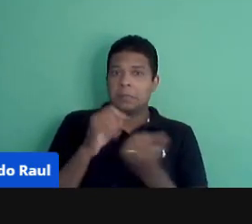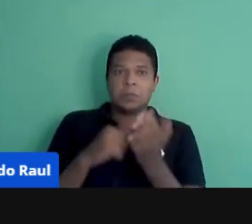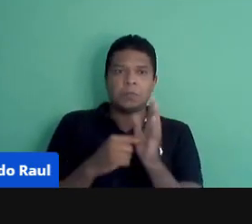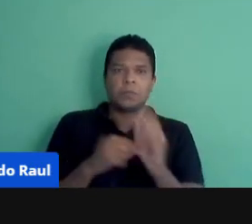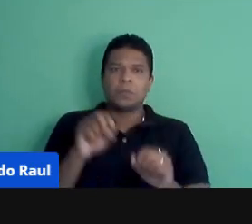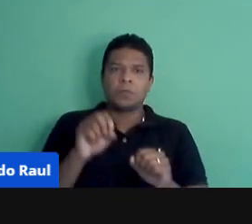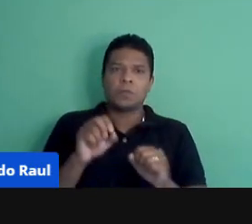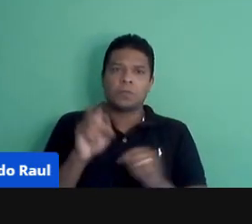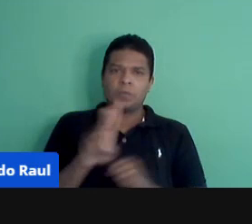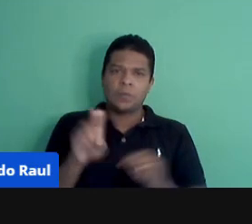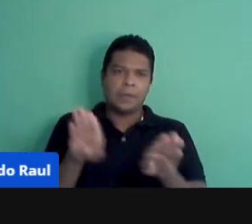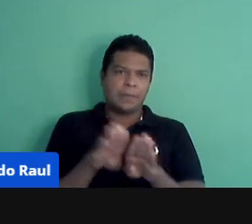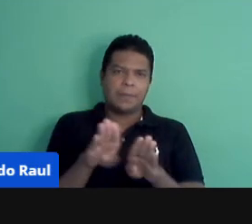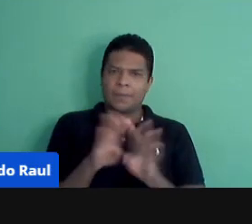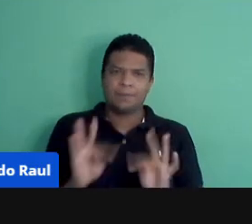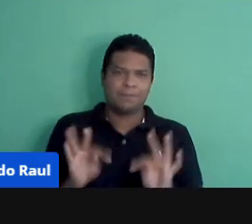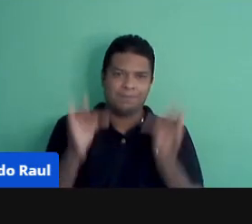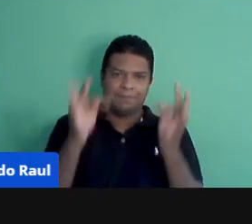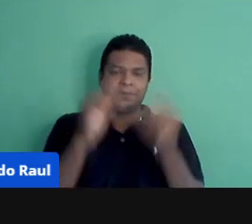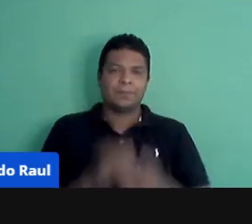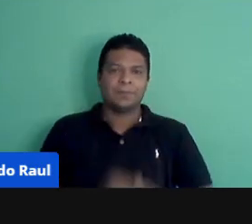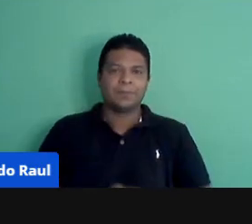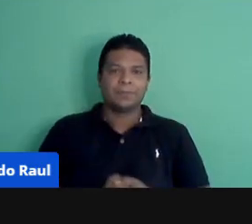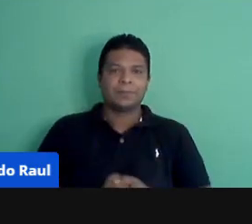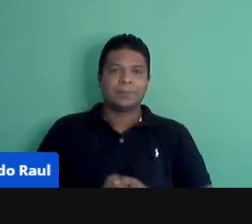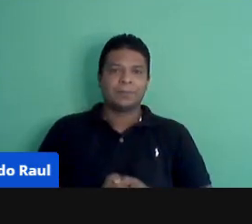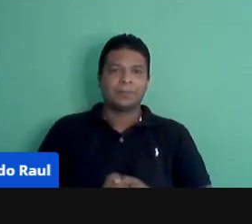também, com certeza. Com certeza.